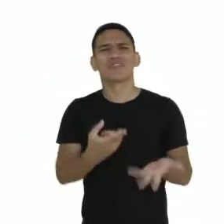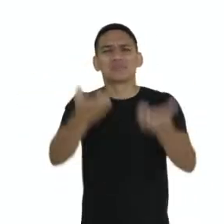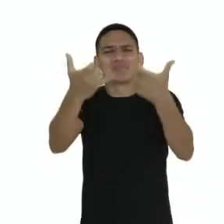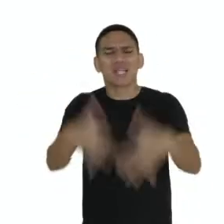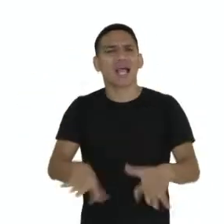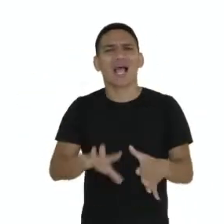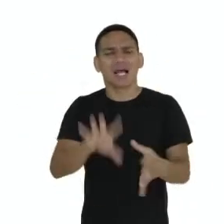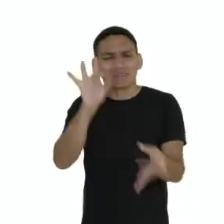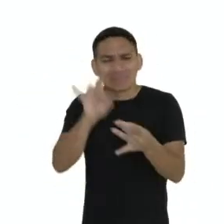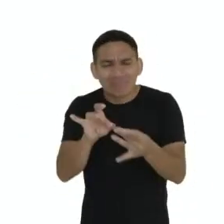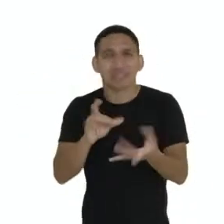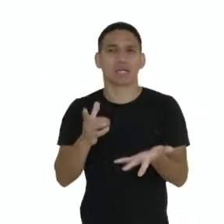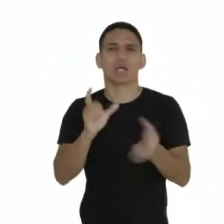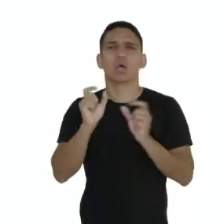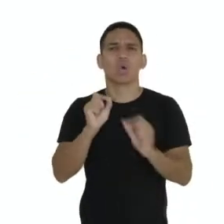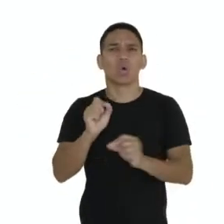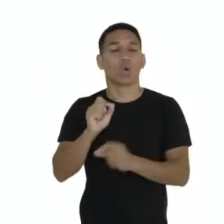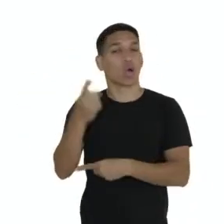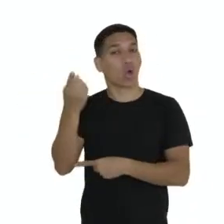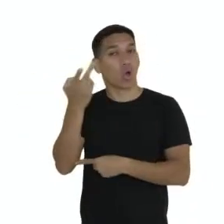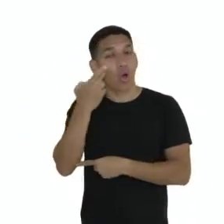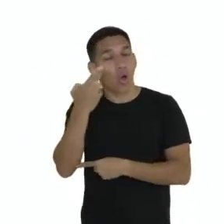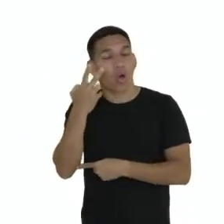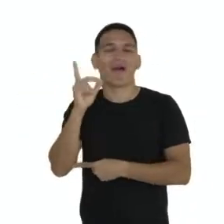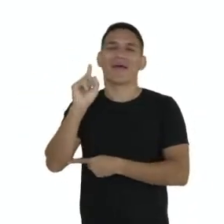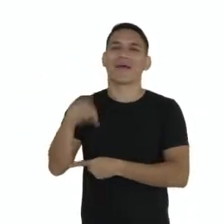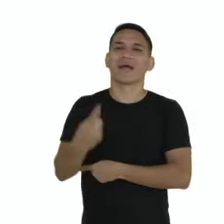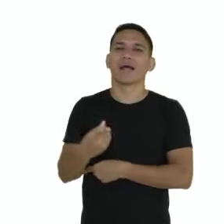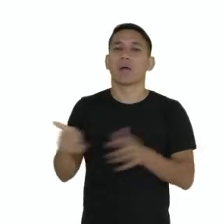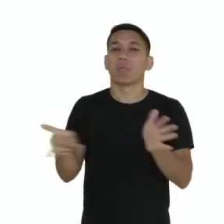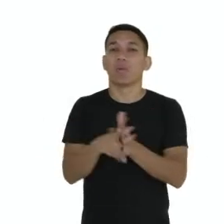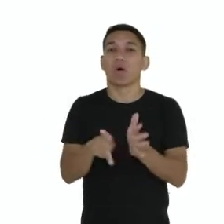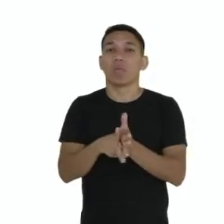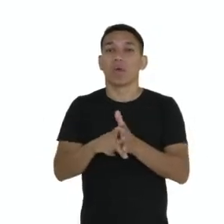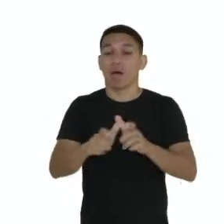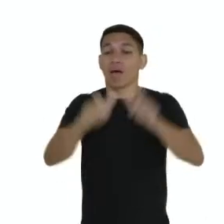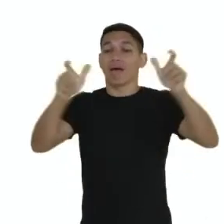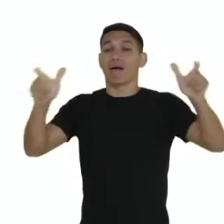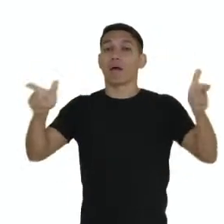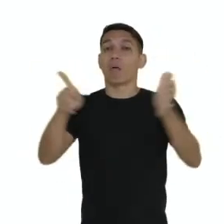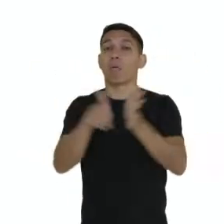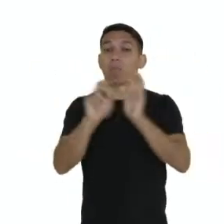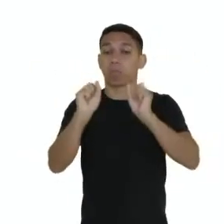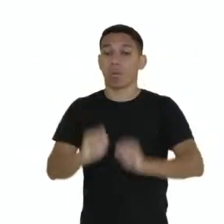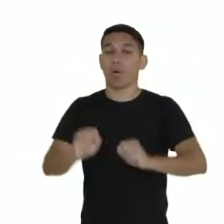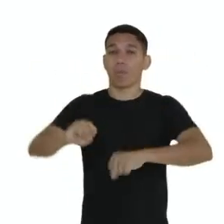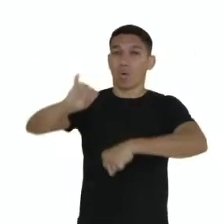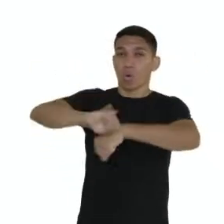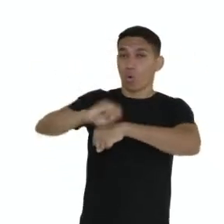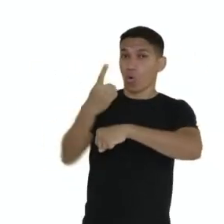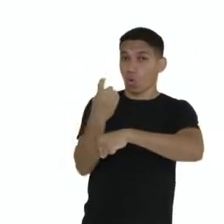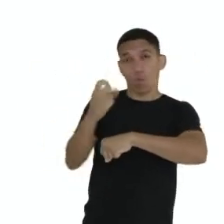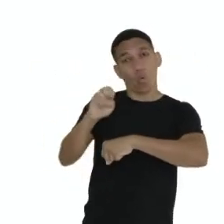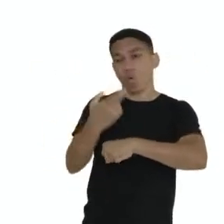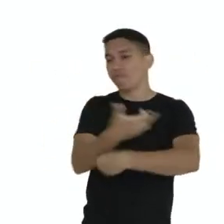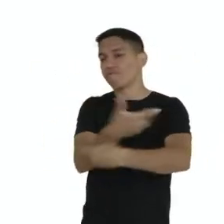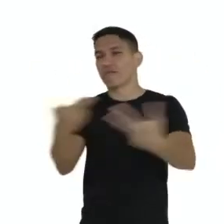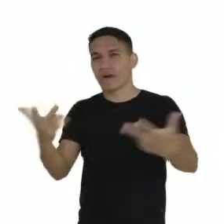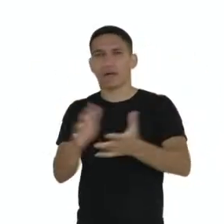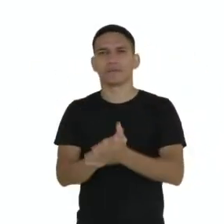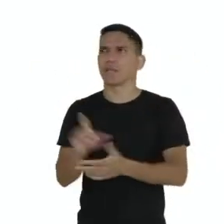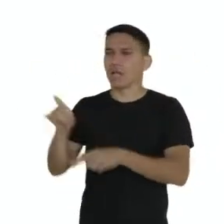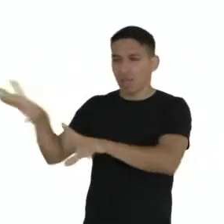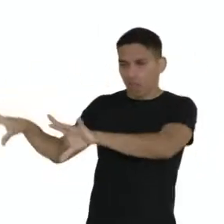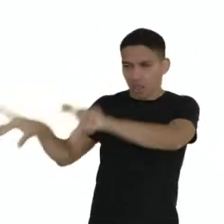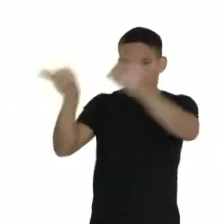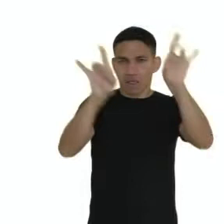Tecnicamente, energia é uma grandeza escalar associada ao estado de um ou mais objetos. Essa definição eu tirei de um livro